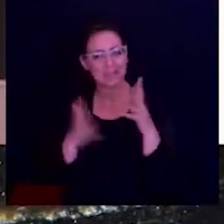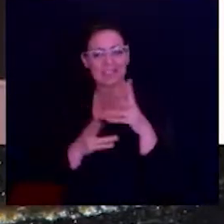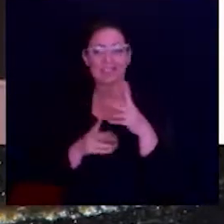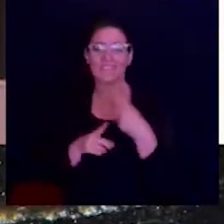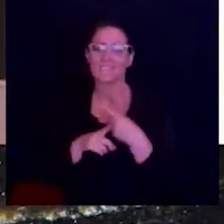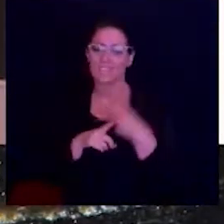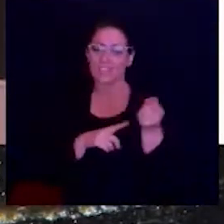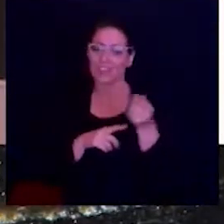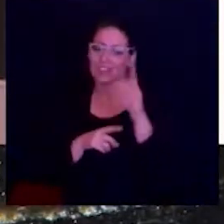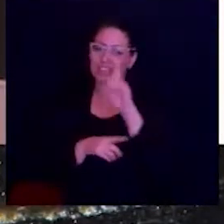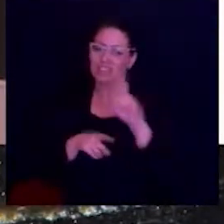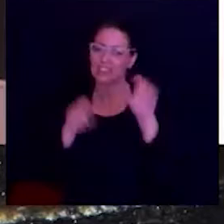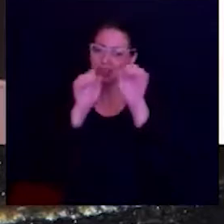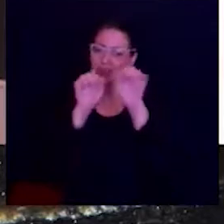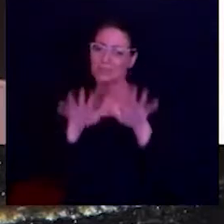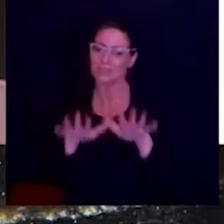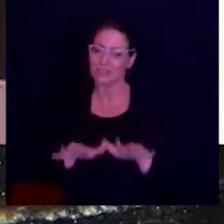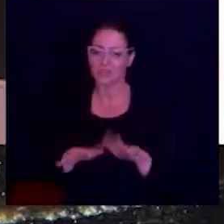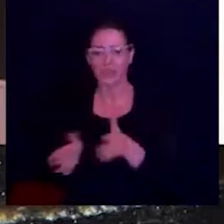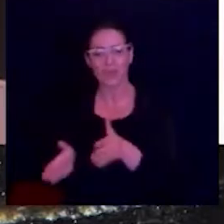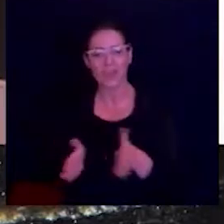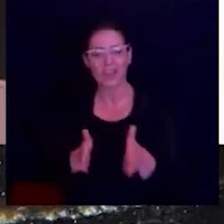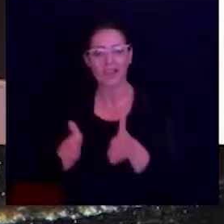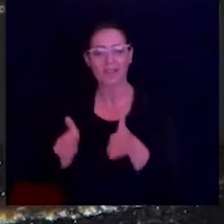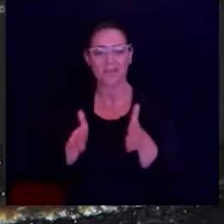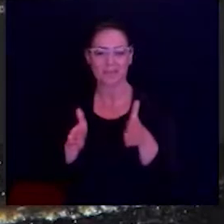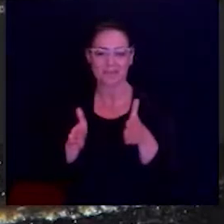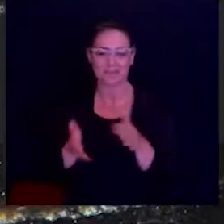que Deus lhes abençoe ao longo da caminhada.